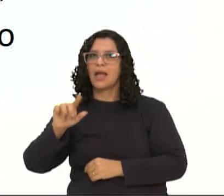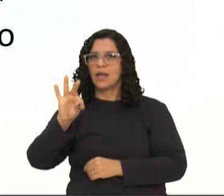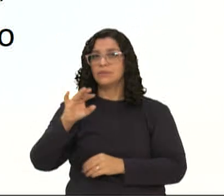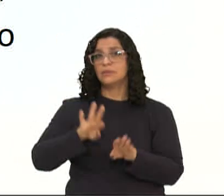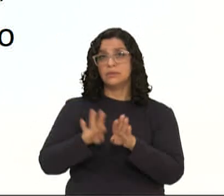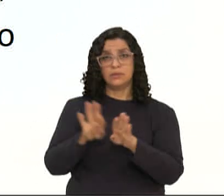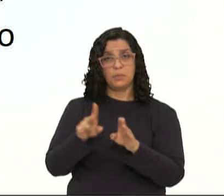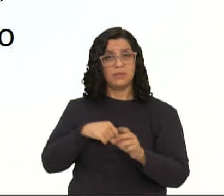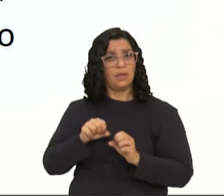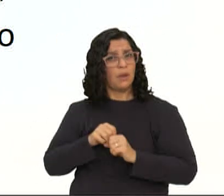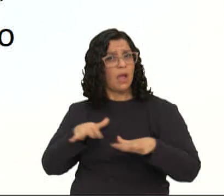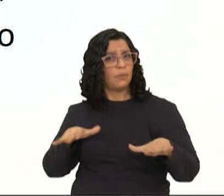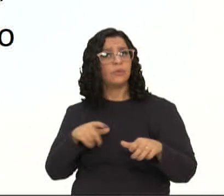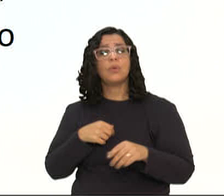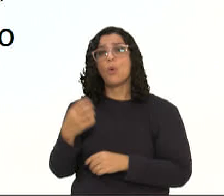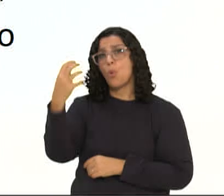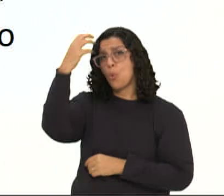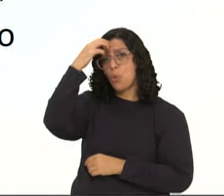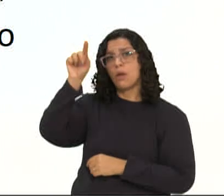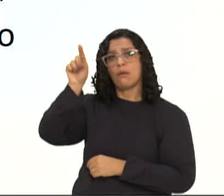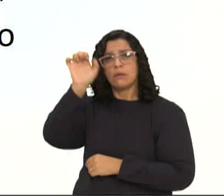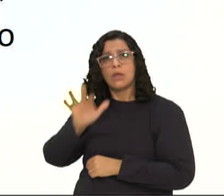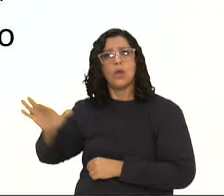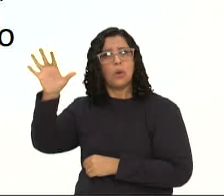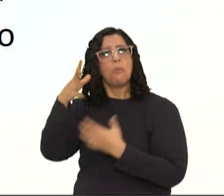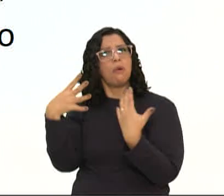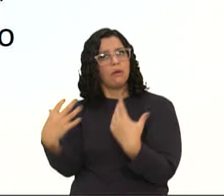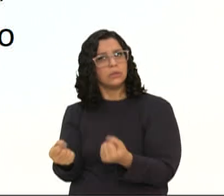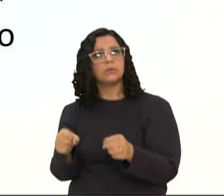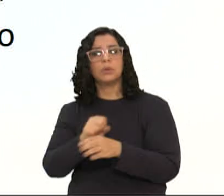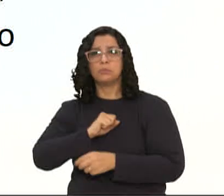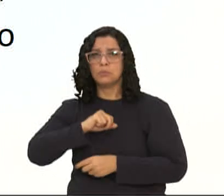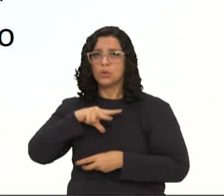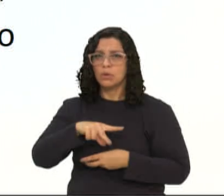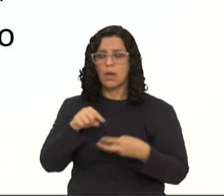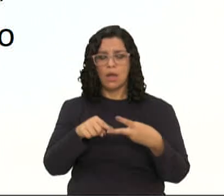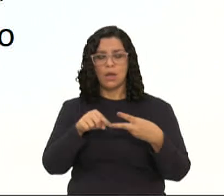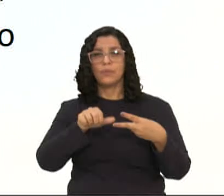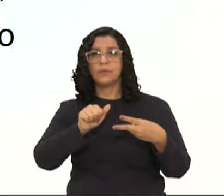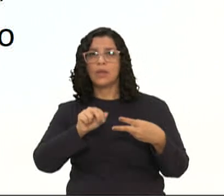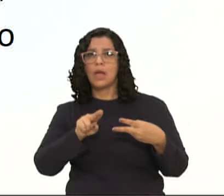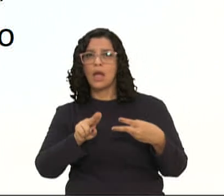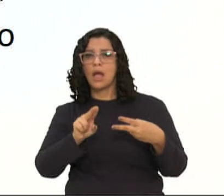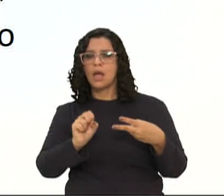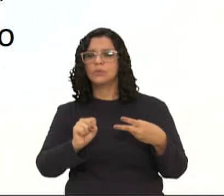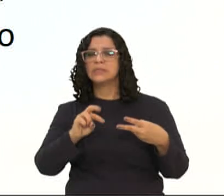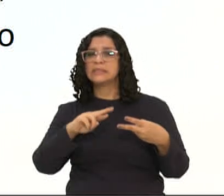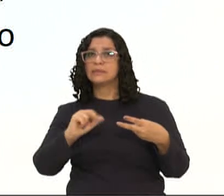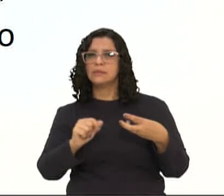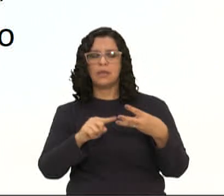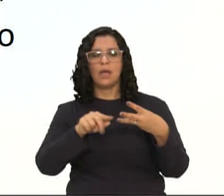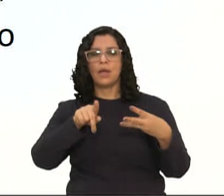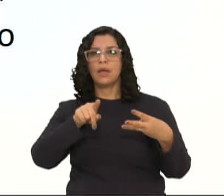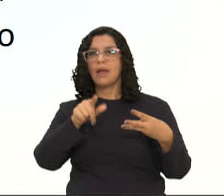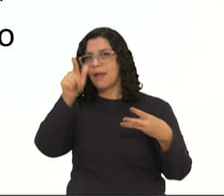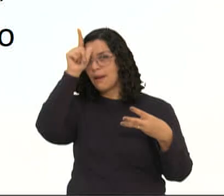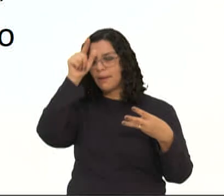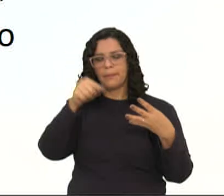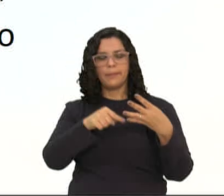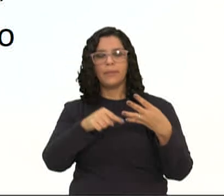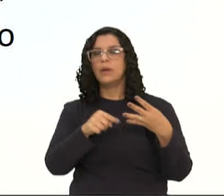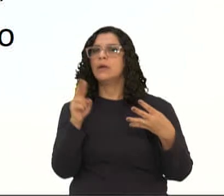amplamente aplicado pelas monarquias europeias. Portugal aplicou, Áustria aplicou, Prússia aplicou, Rússia aplicou,